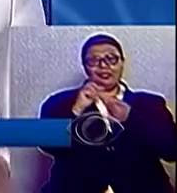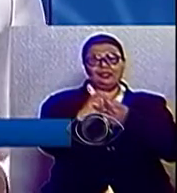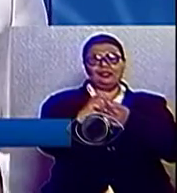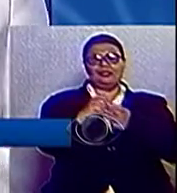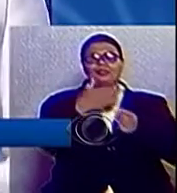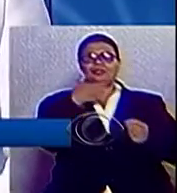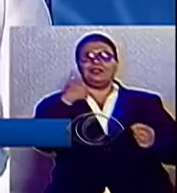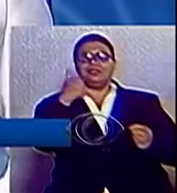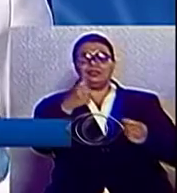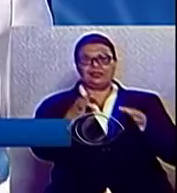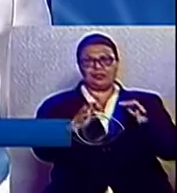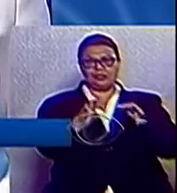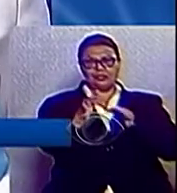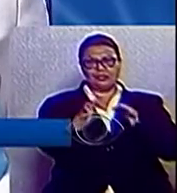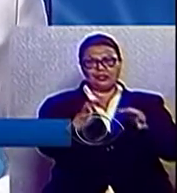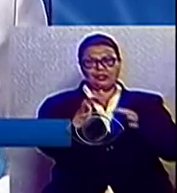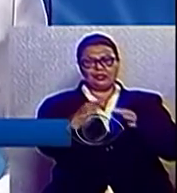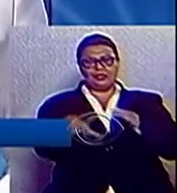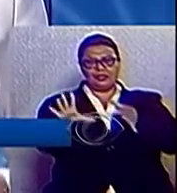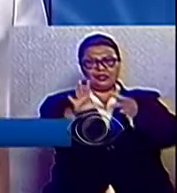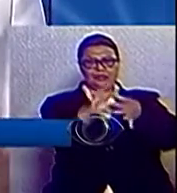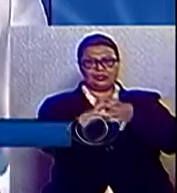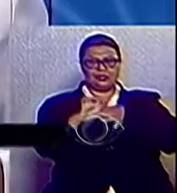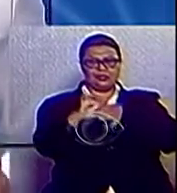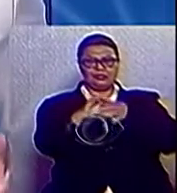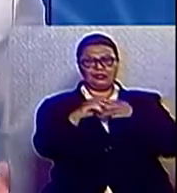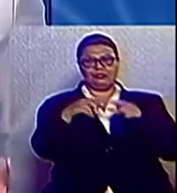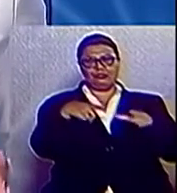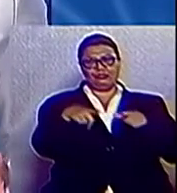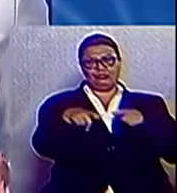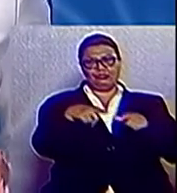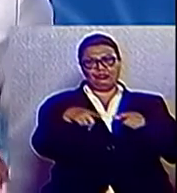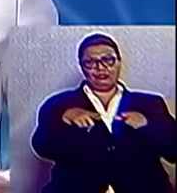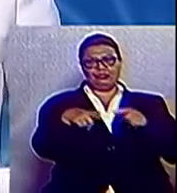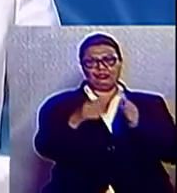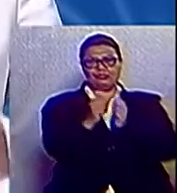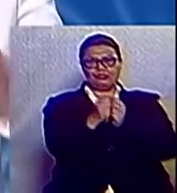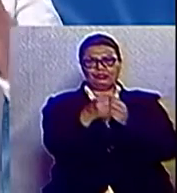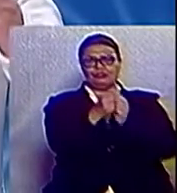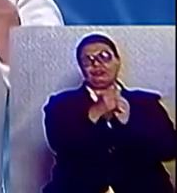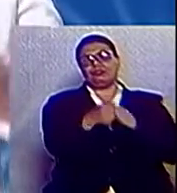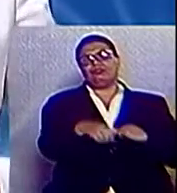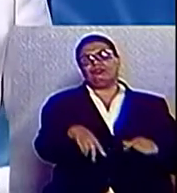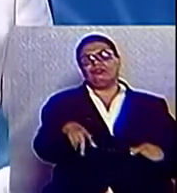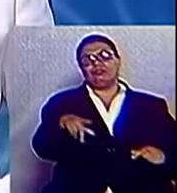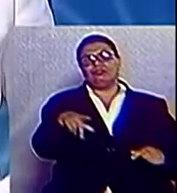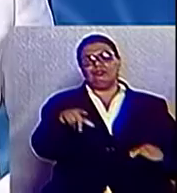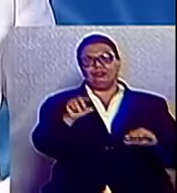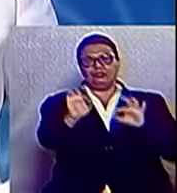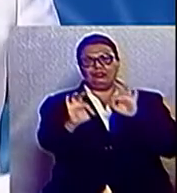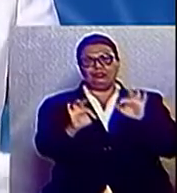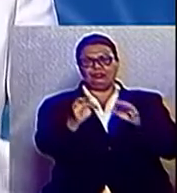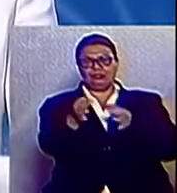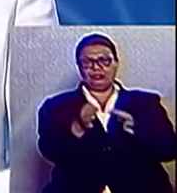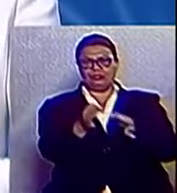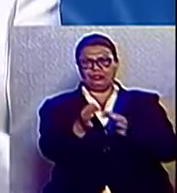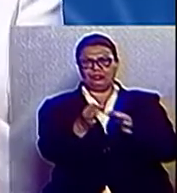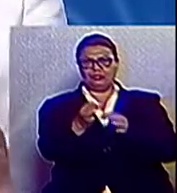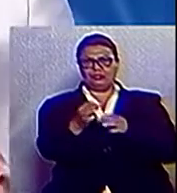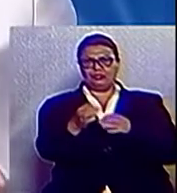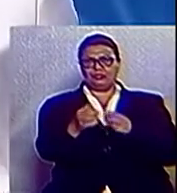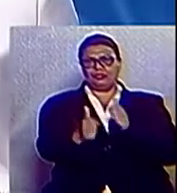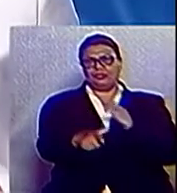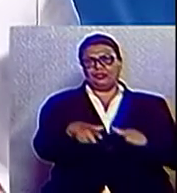organizar o cumprimento do serviço dessa concessionária. Ela monopoliza esse